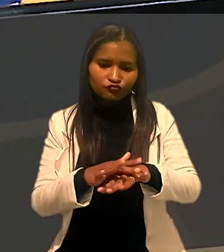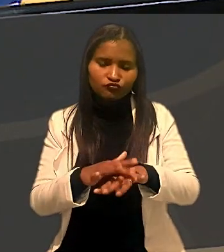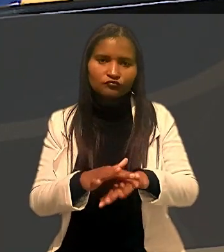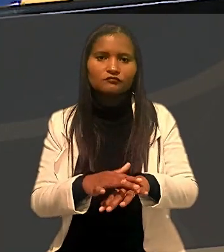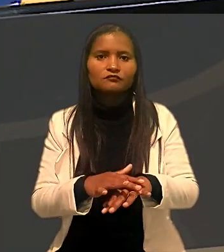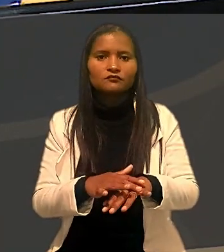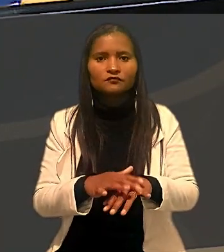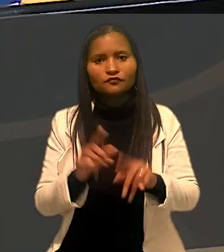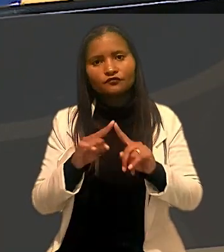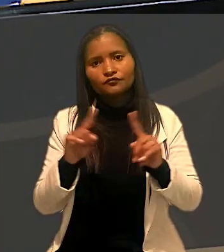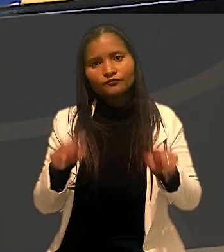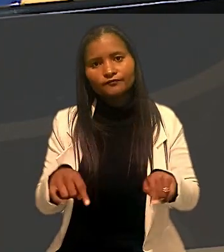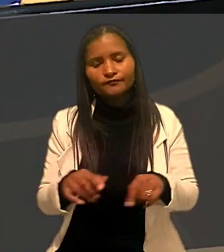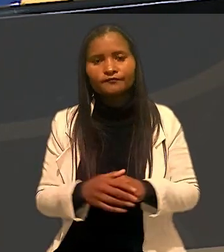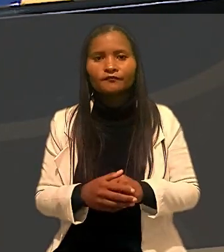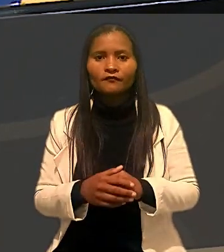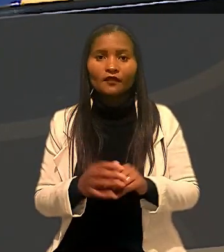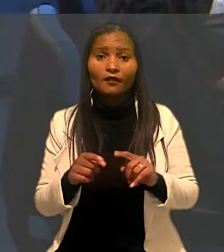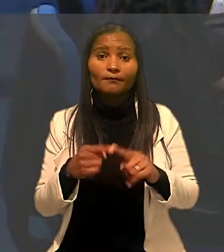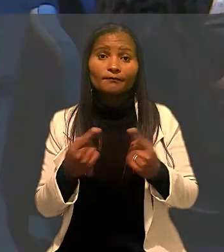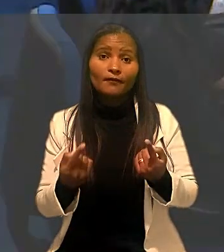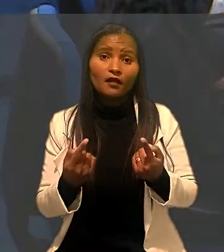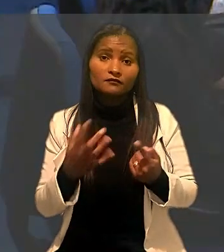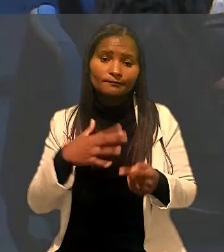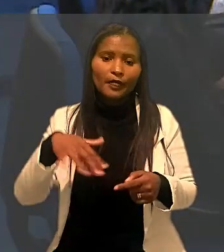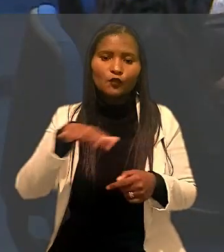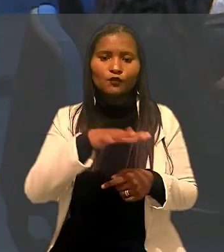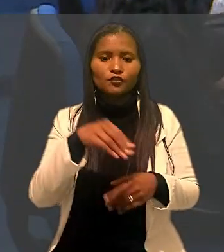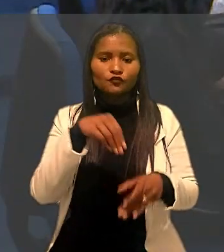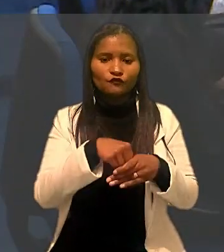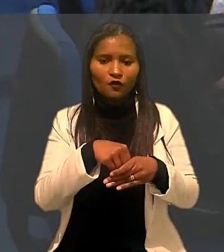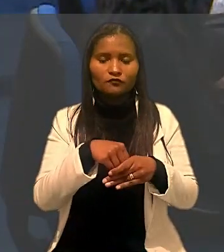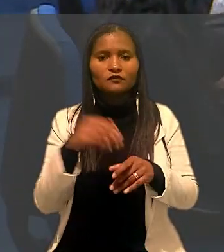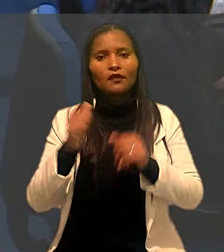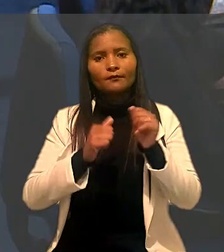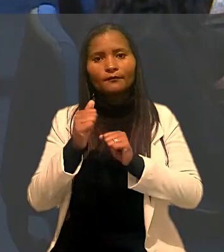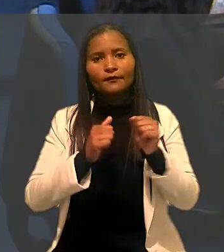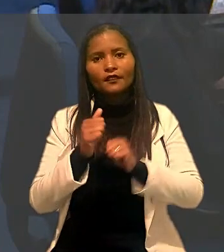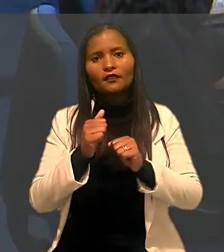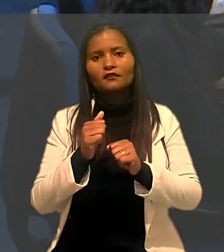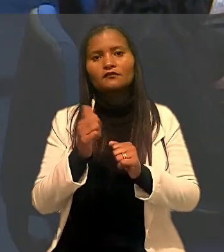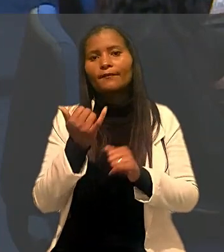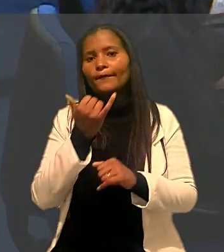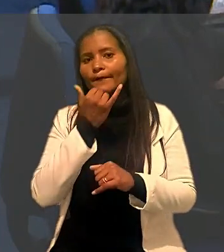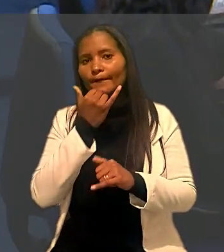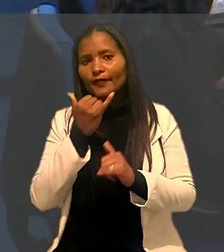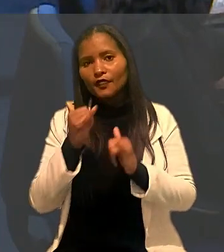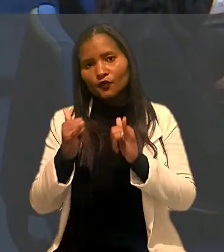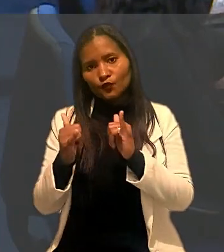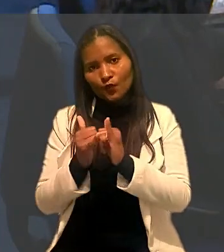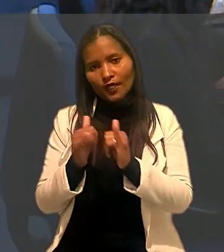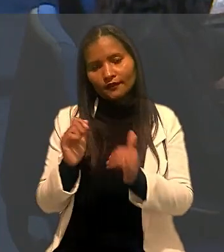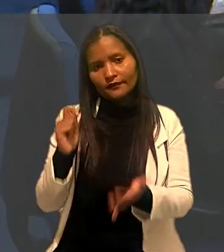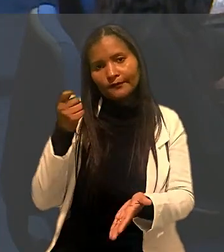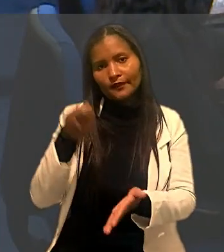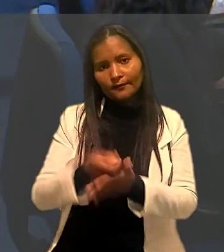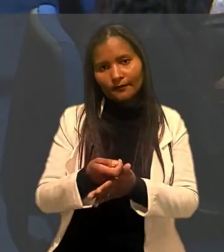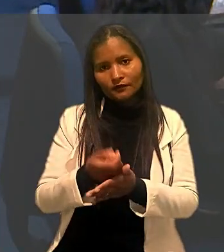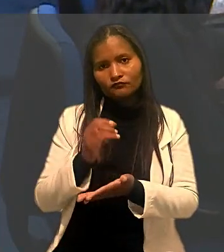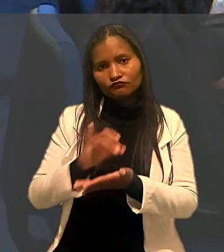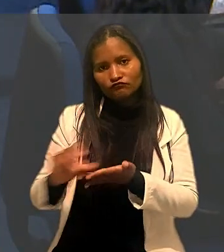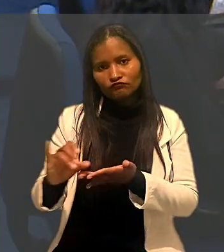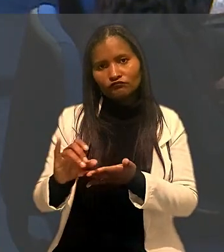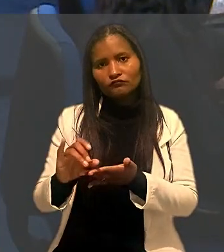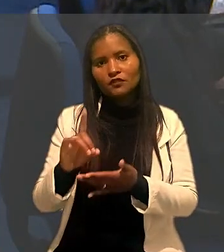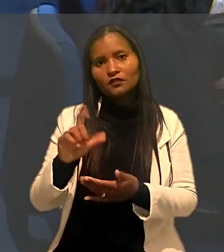criar adoecimento do trabalhador. Mas, por maioria de votos, a empresa foi absolvida do pagamento